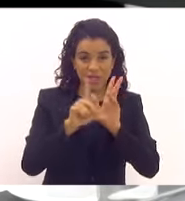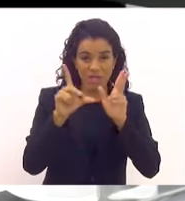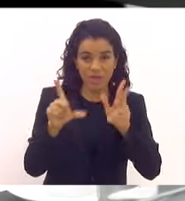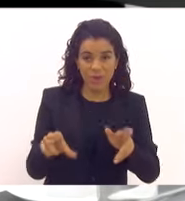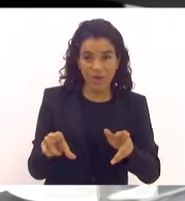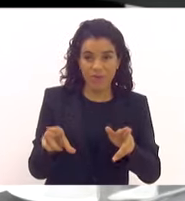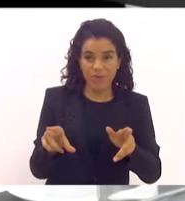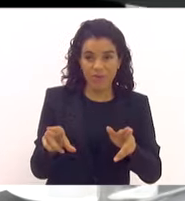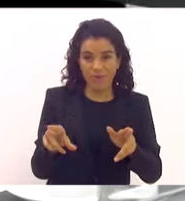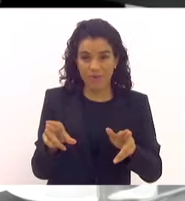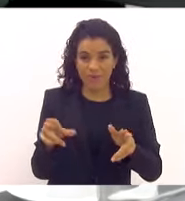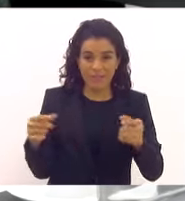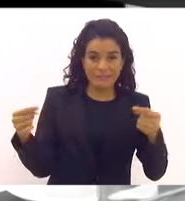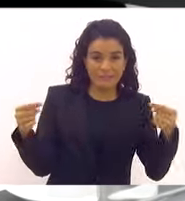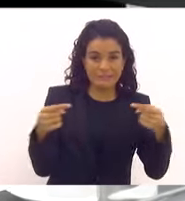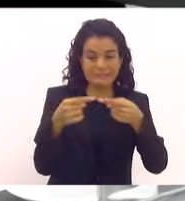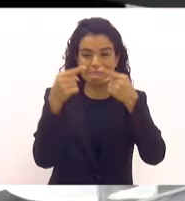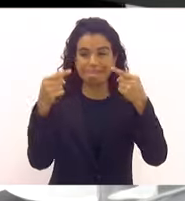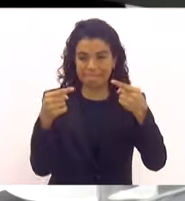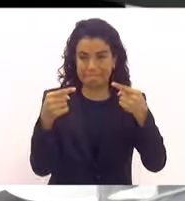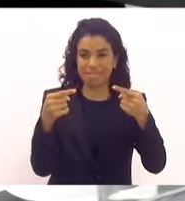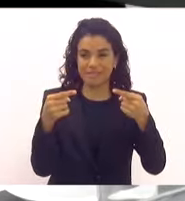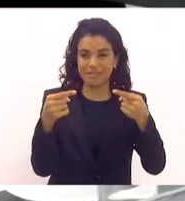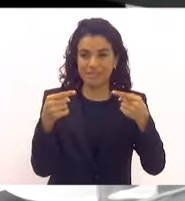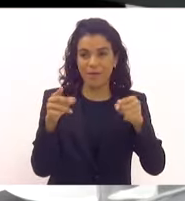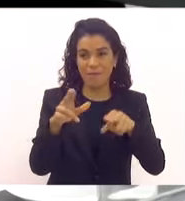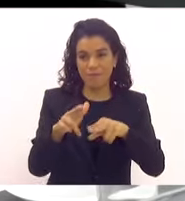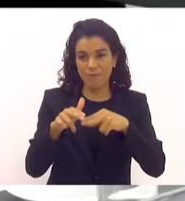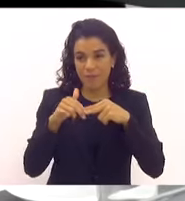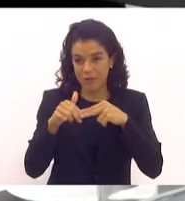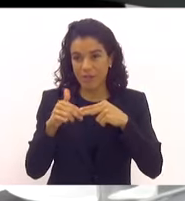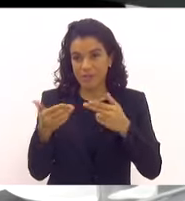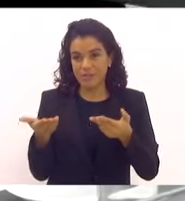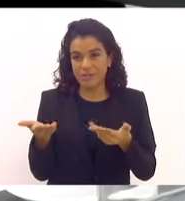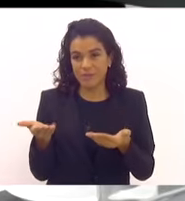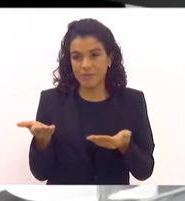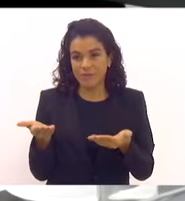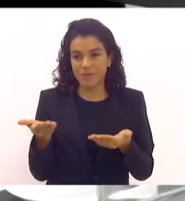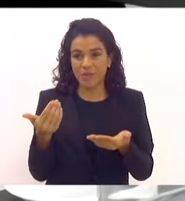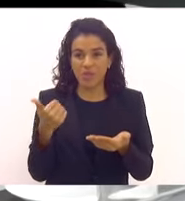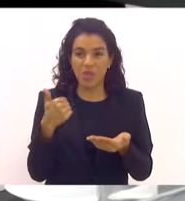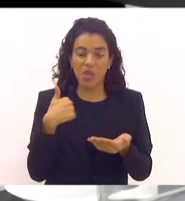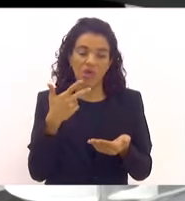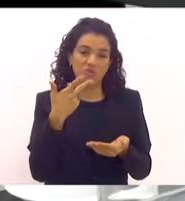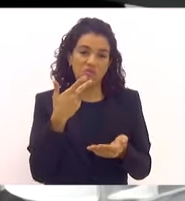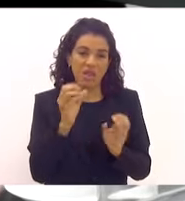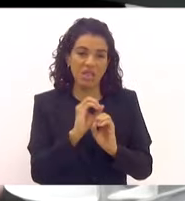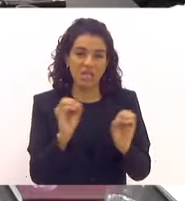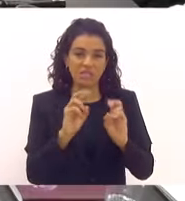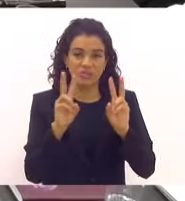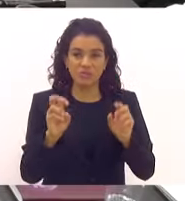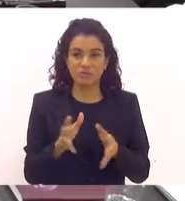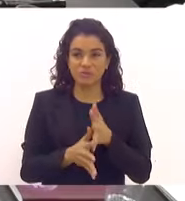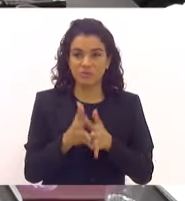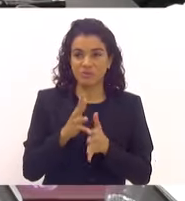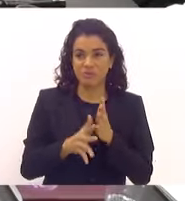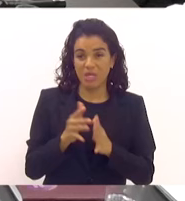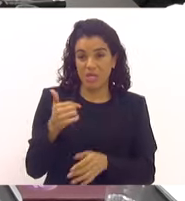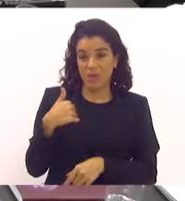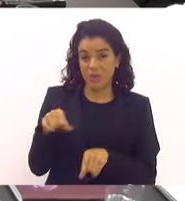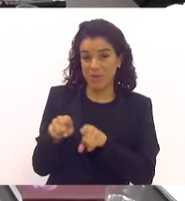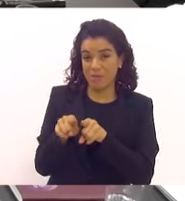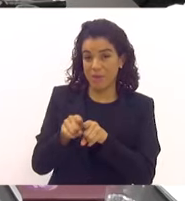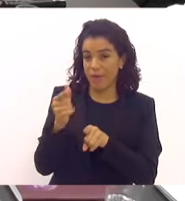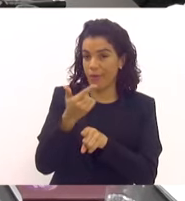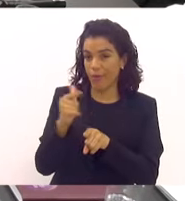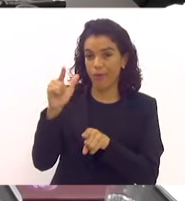indicação não confronta um projeto de lei. Por isso que eu não dei pela prejudicialidade. Eu confesso que é outra